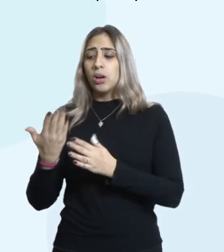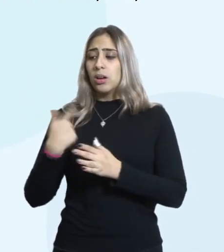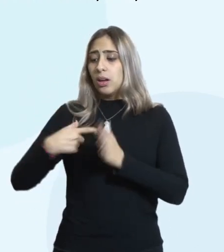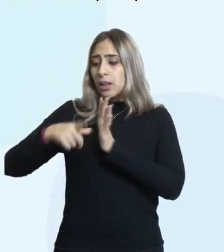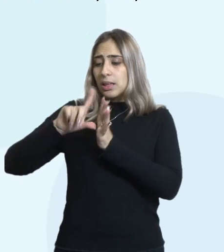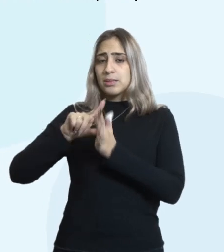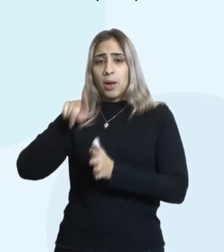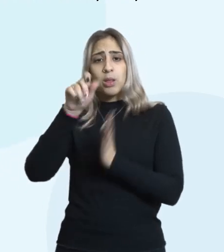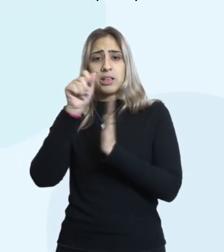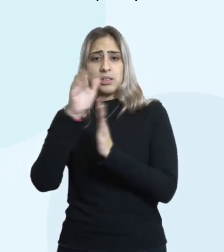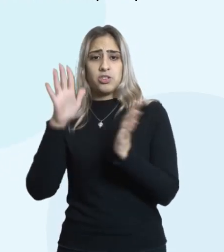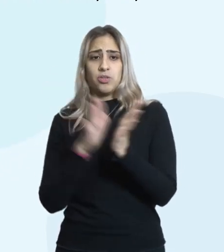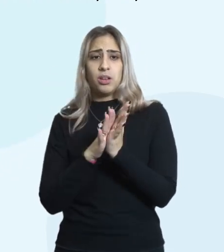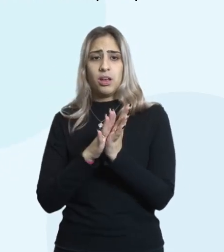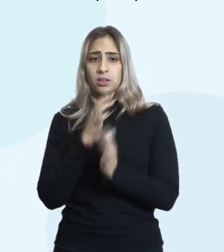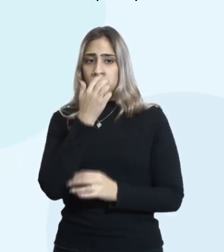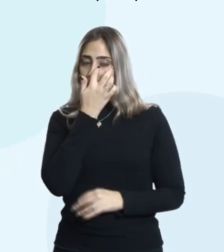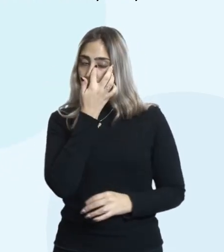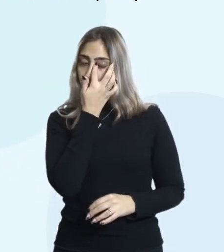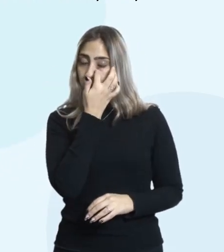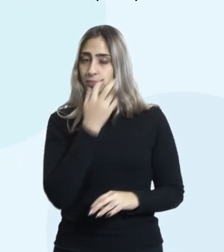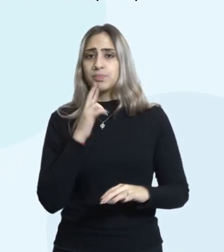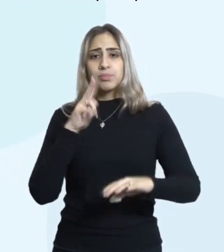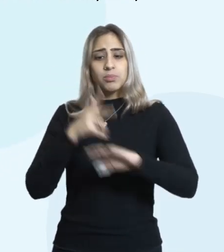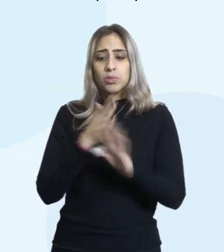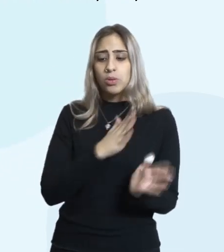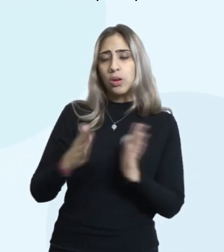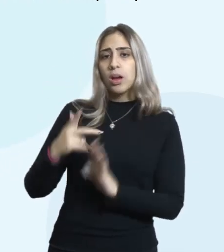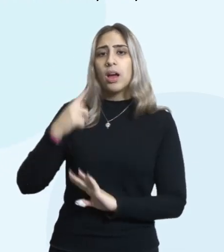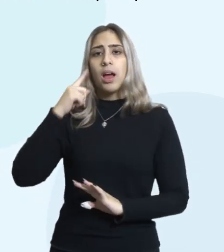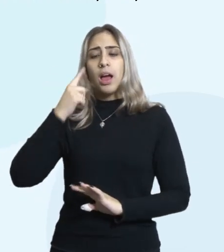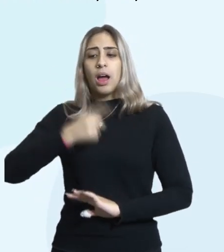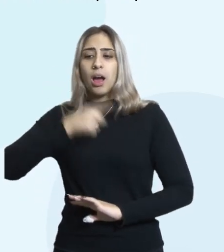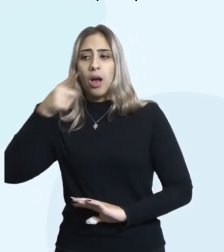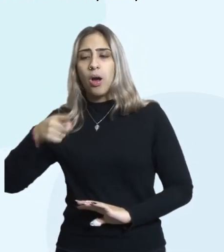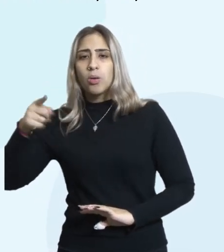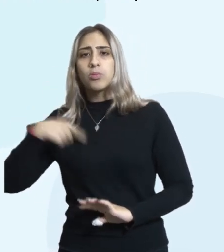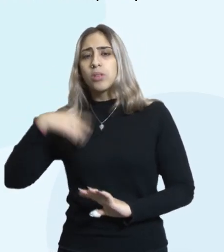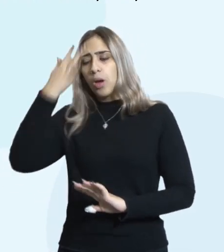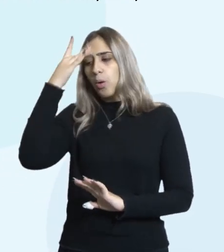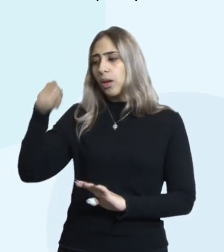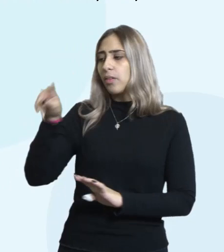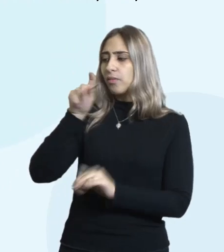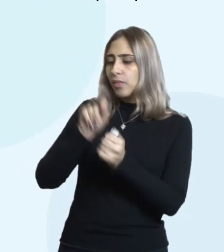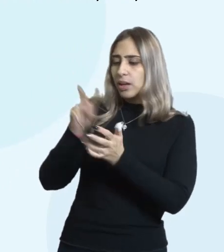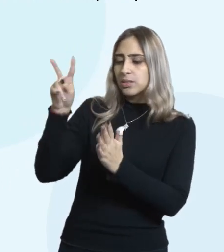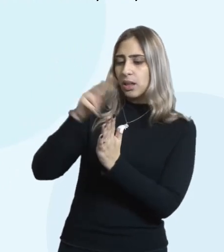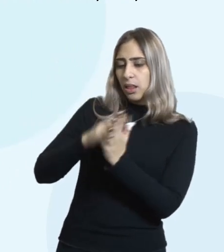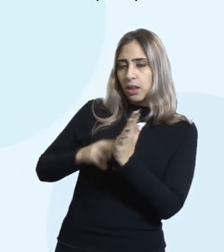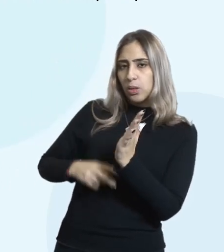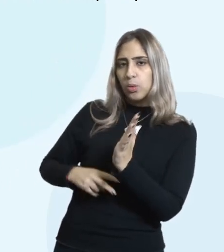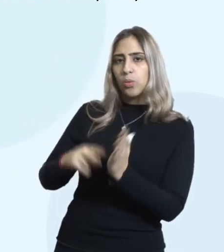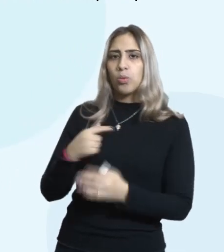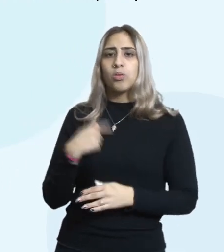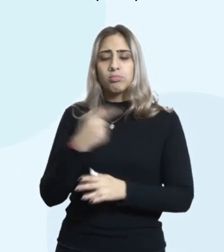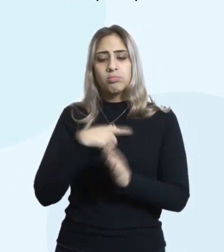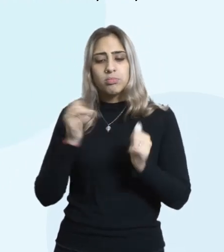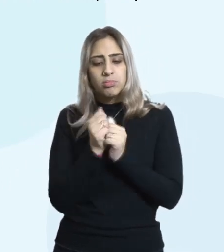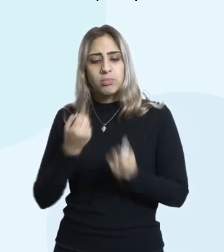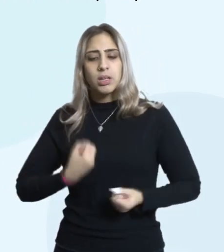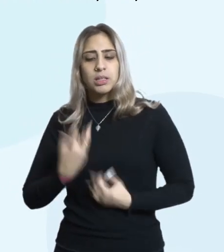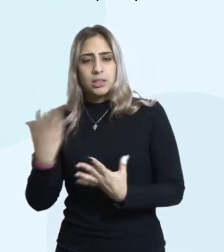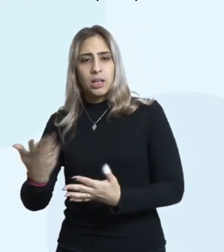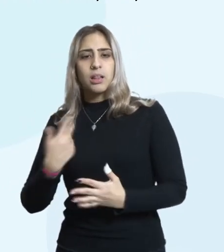atividade, seja por via de áudio, ou que alguém faça a leitura do que está sendo passado na lousa, o